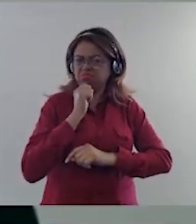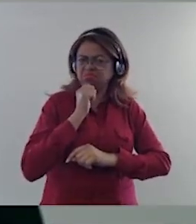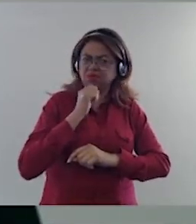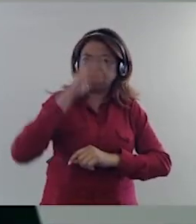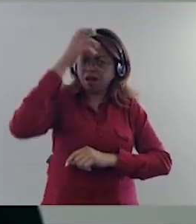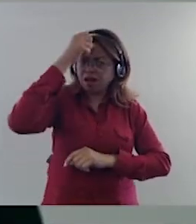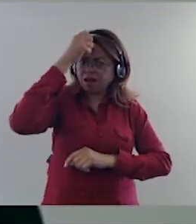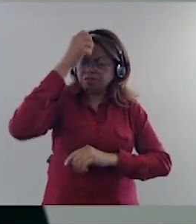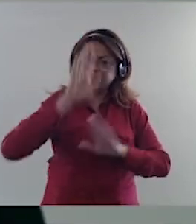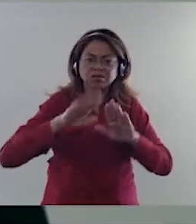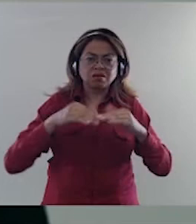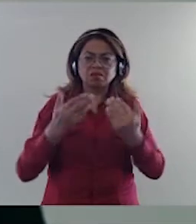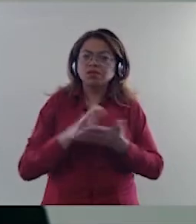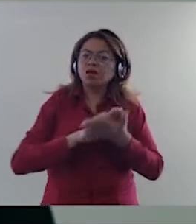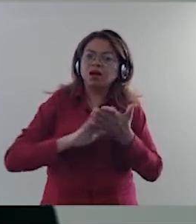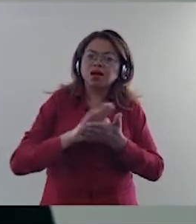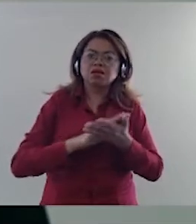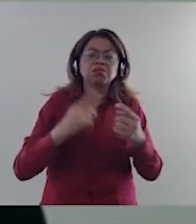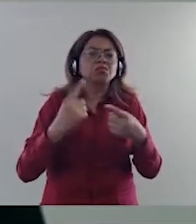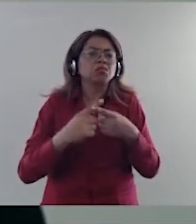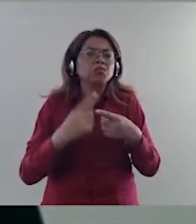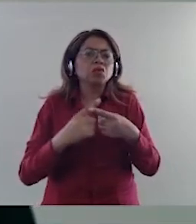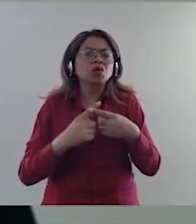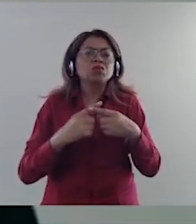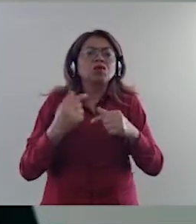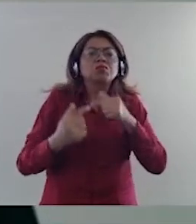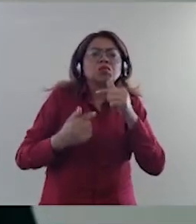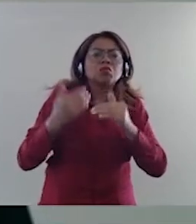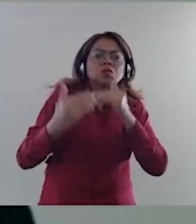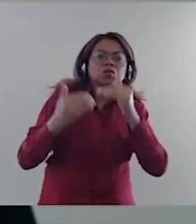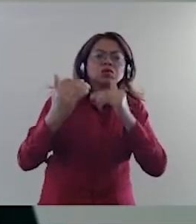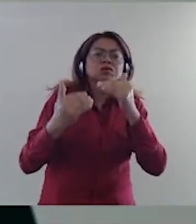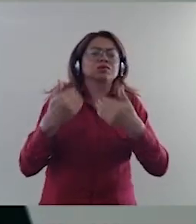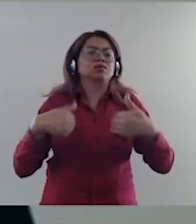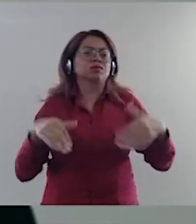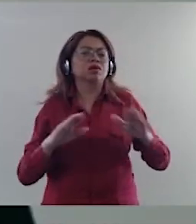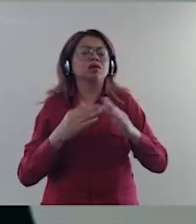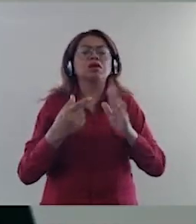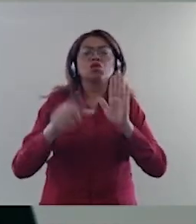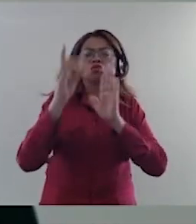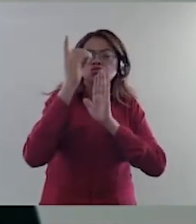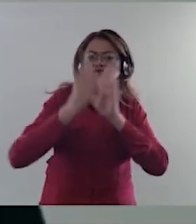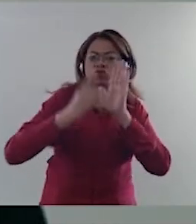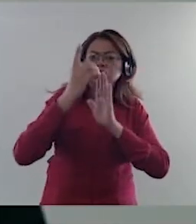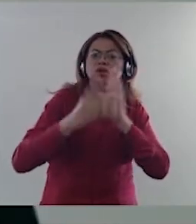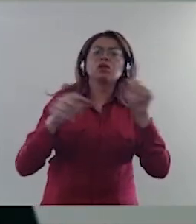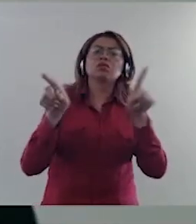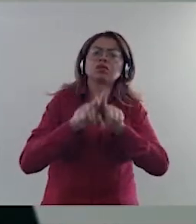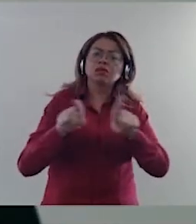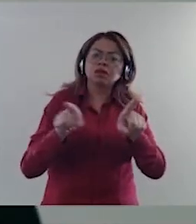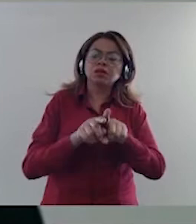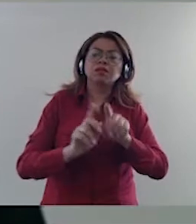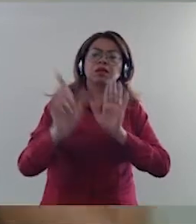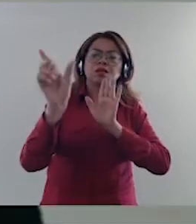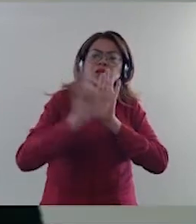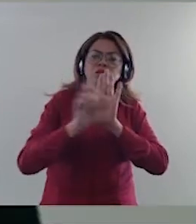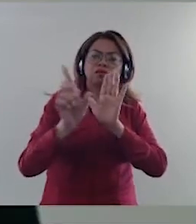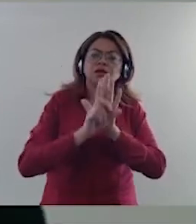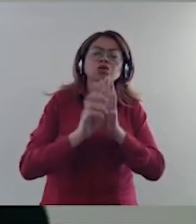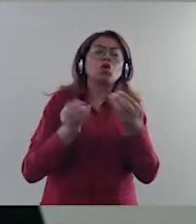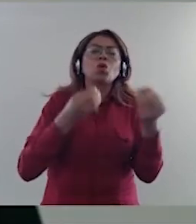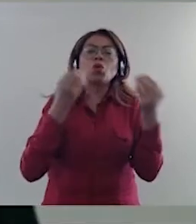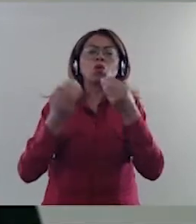tem de produção de direito, não só na doutrina, como na legislação, relativamente a como